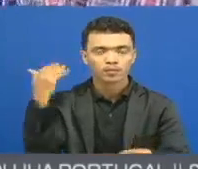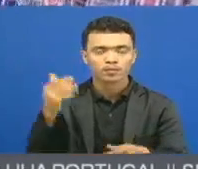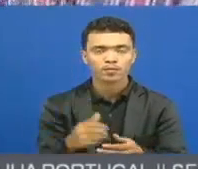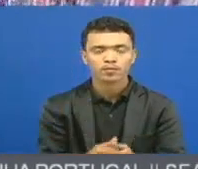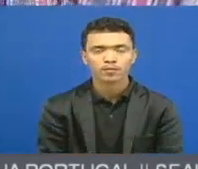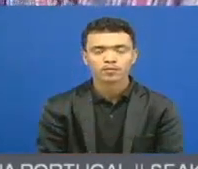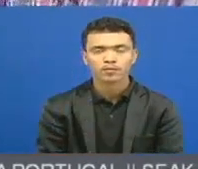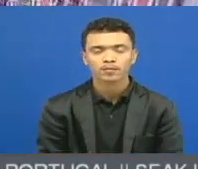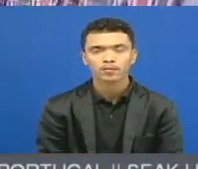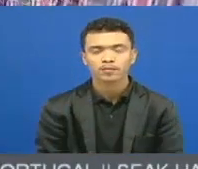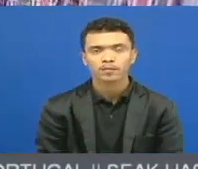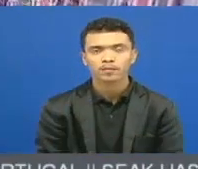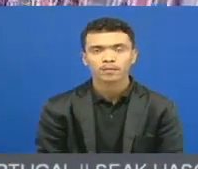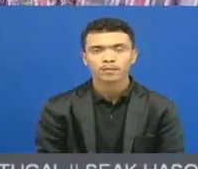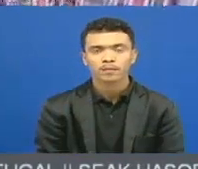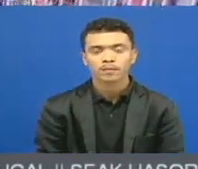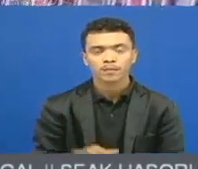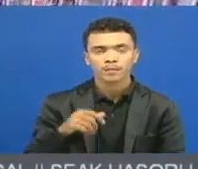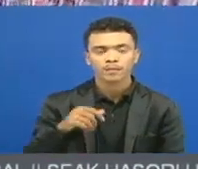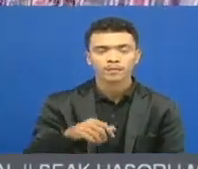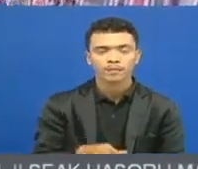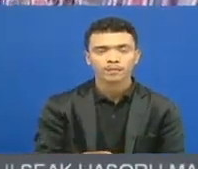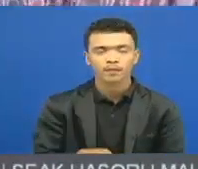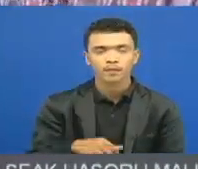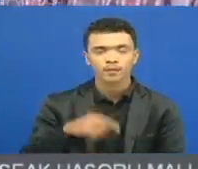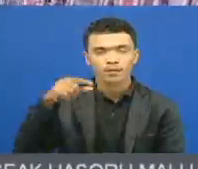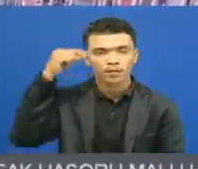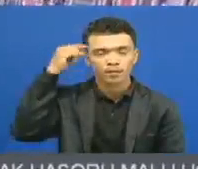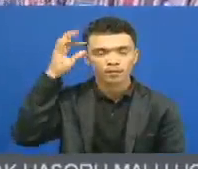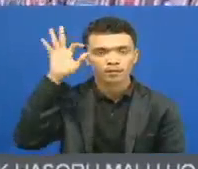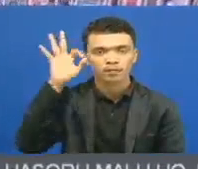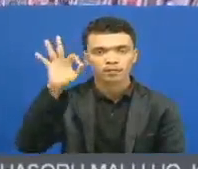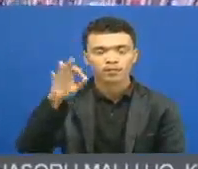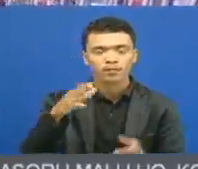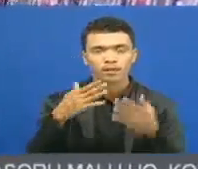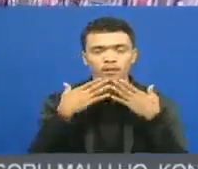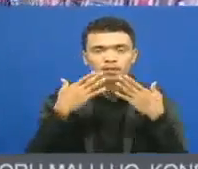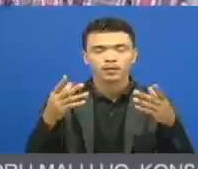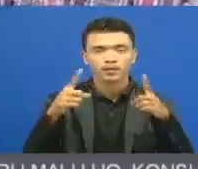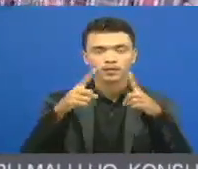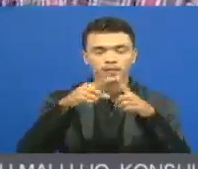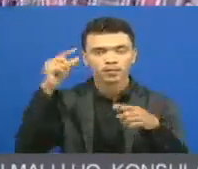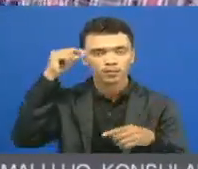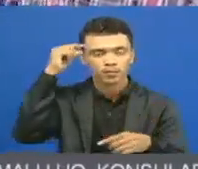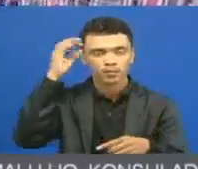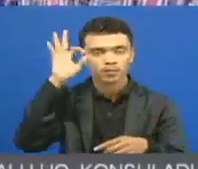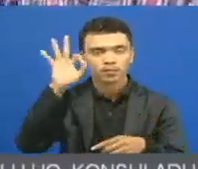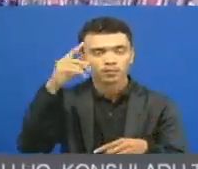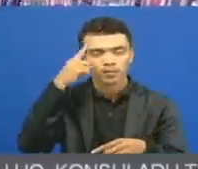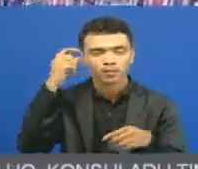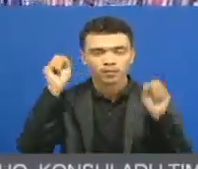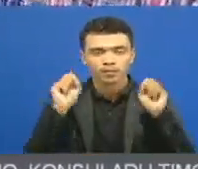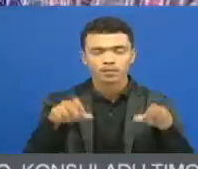o governo estava na governação, mas depois de governação, o estava governo remata e também no governo, até o resto filho falava no governo, tamba bele continuação